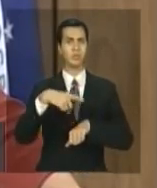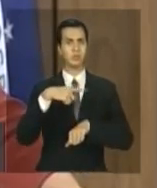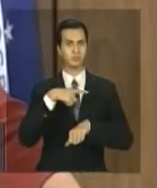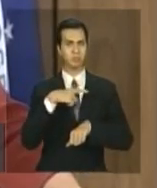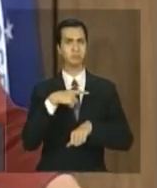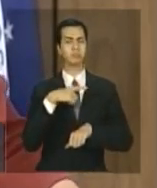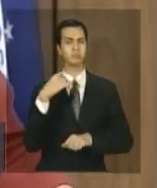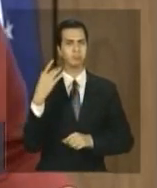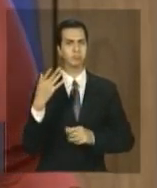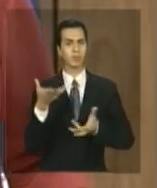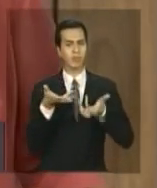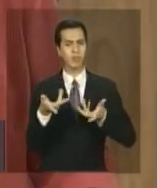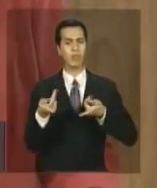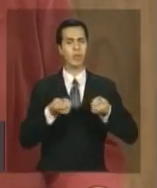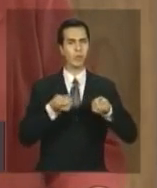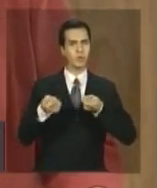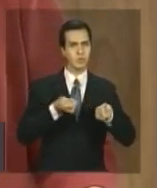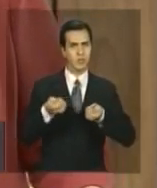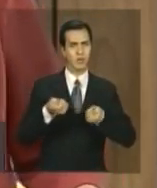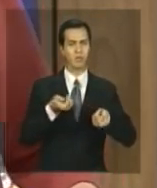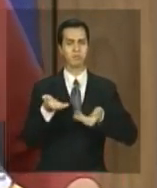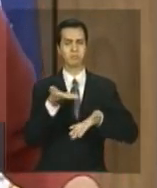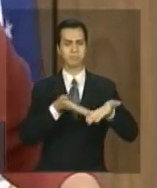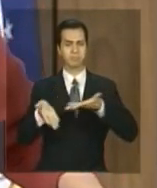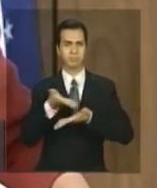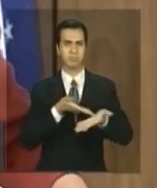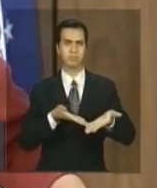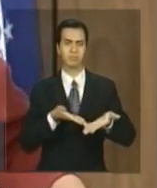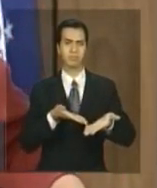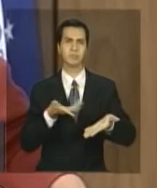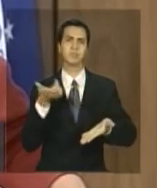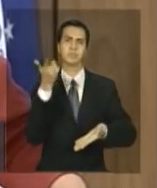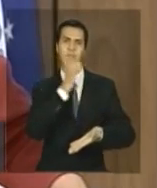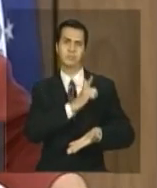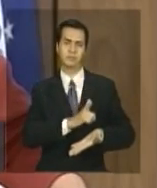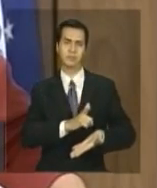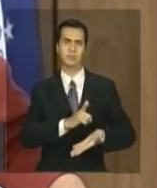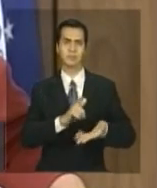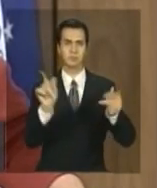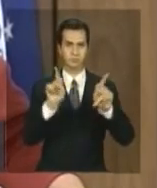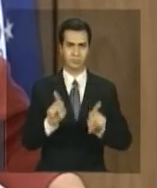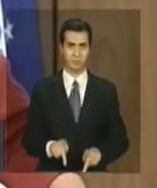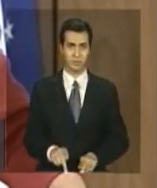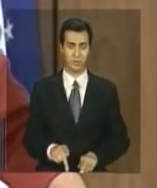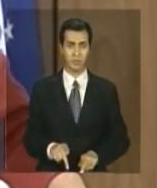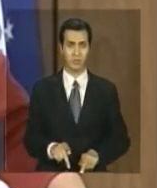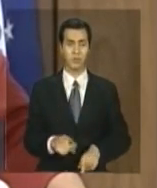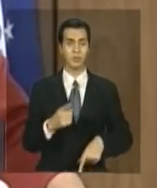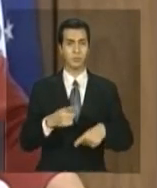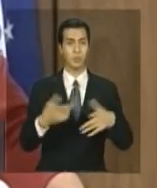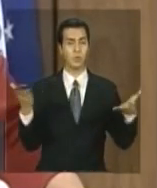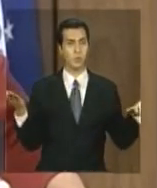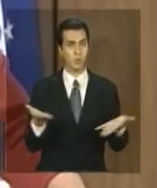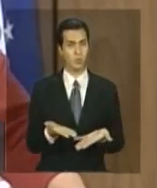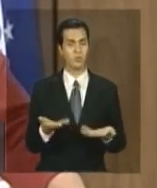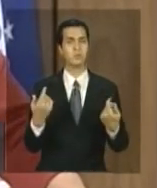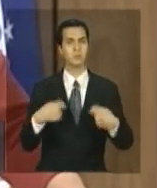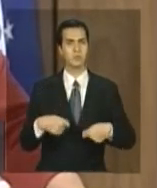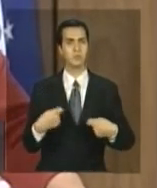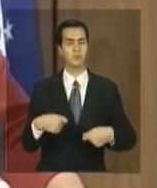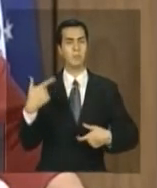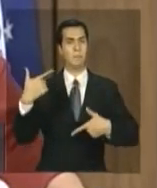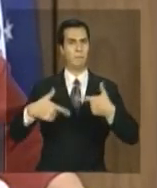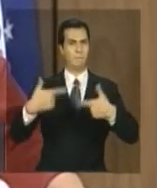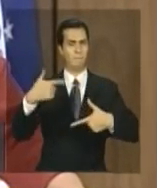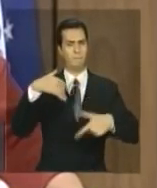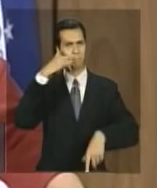emprestam à negociação, o que é imprescindível hoje, mais do que nunca, para evitar o recurso à força,